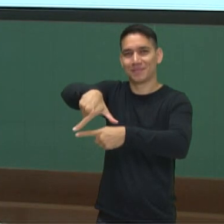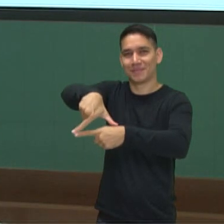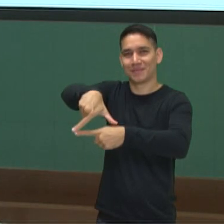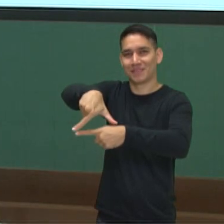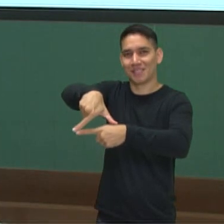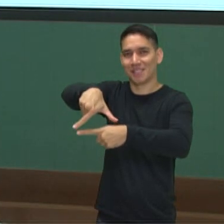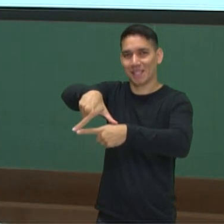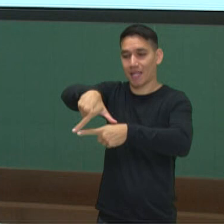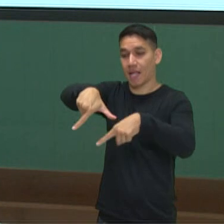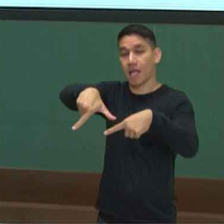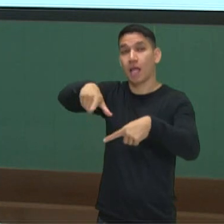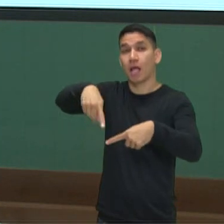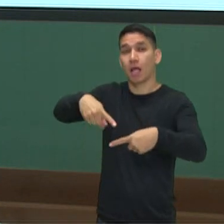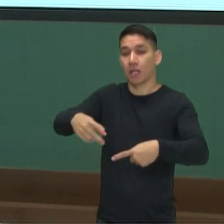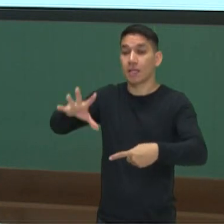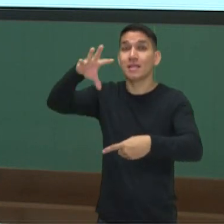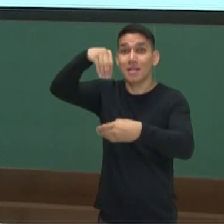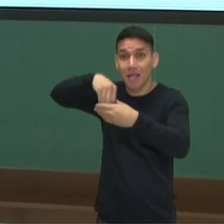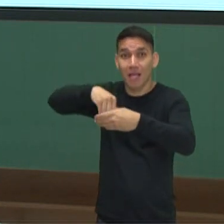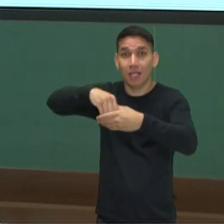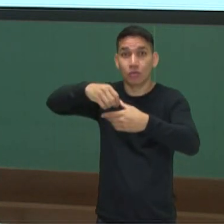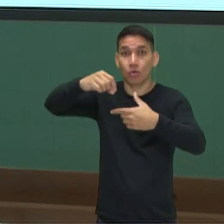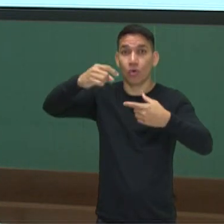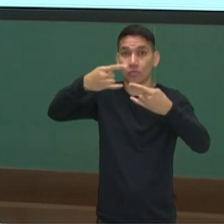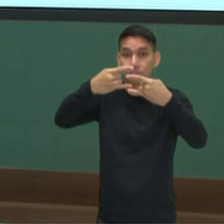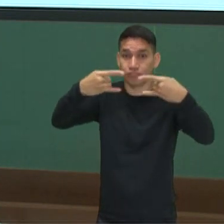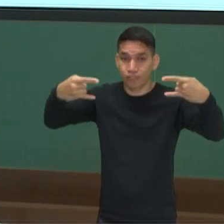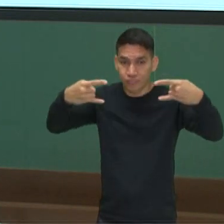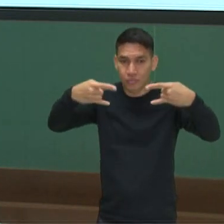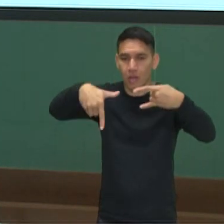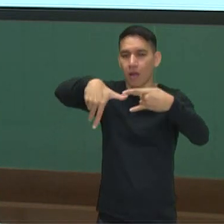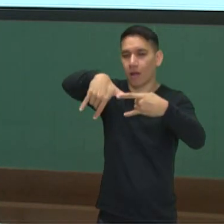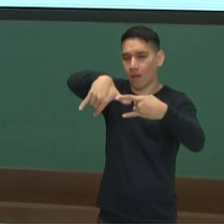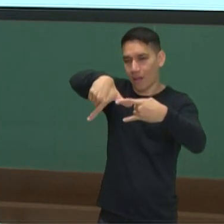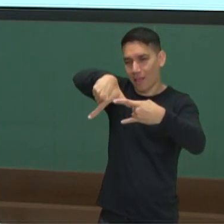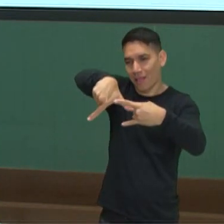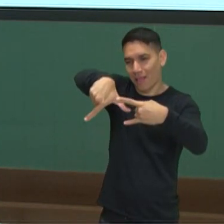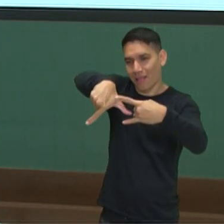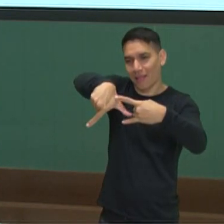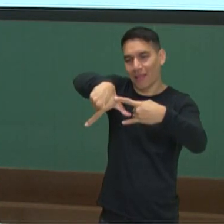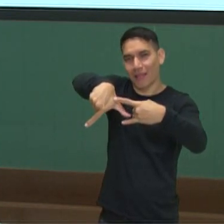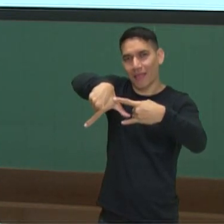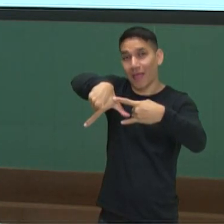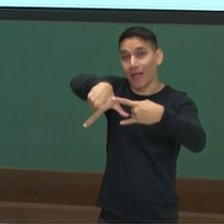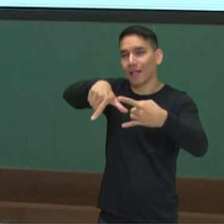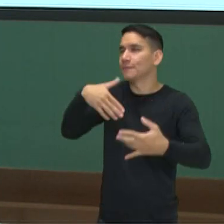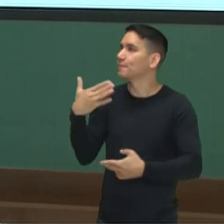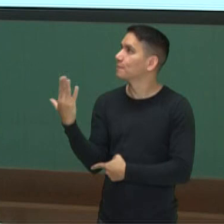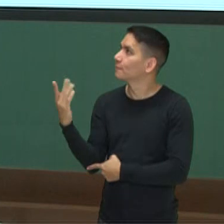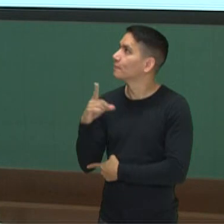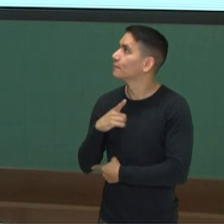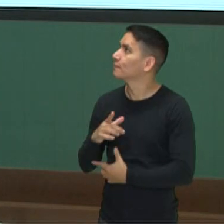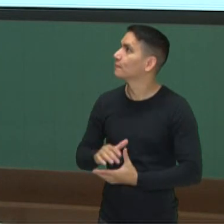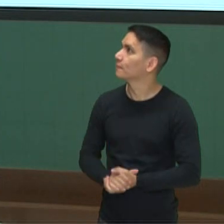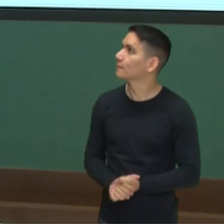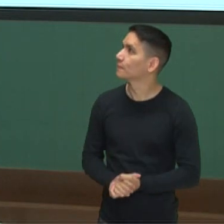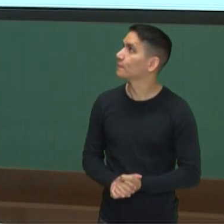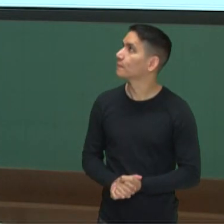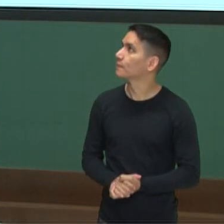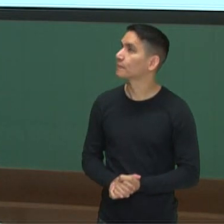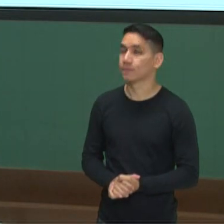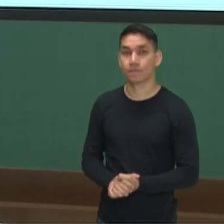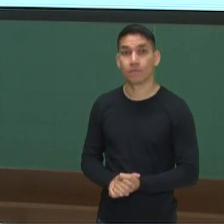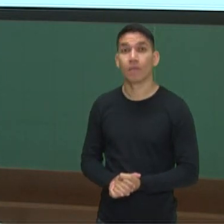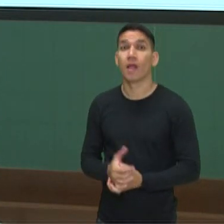um retângulo cinza. Então, aparece uma parte do retângulo e uma parte do triângulo, ok?